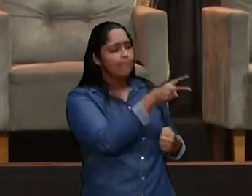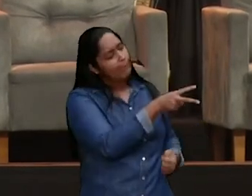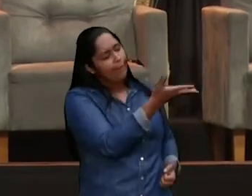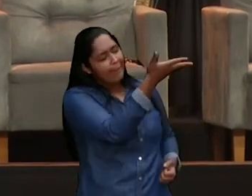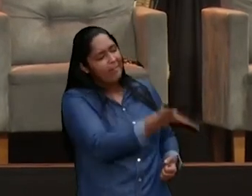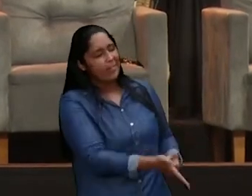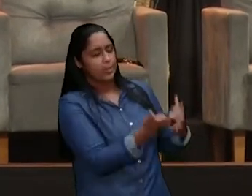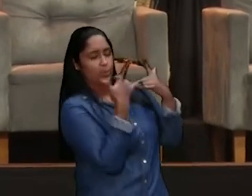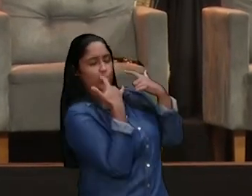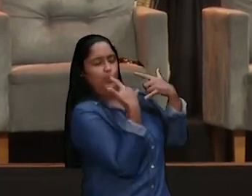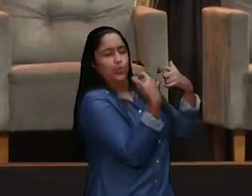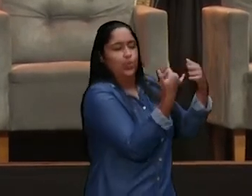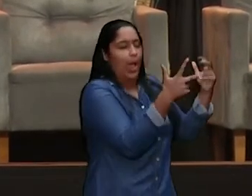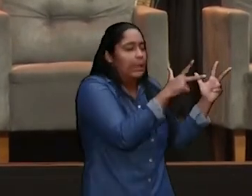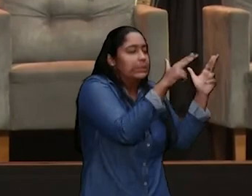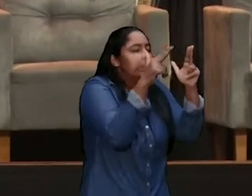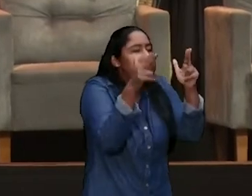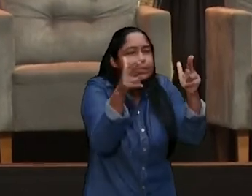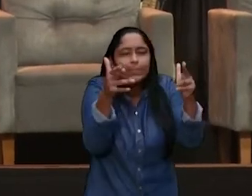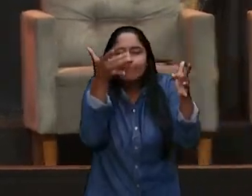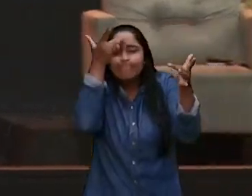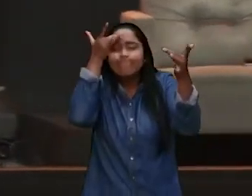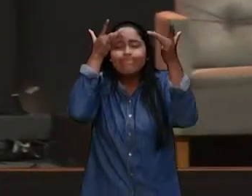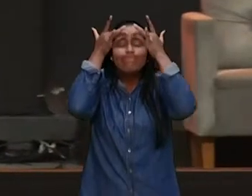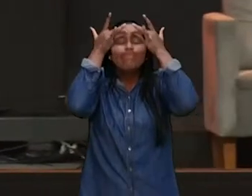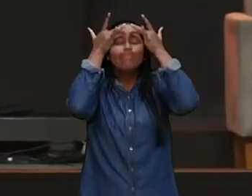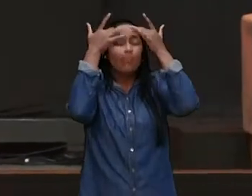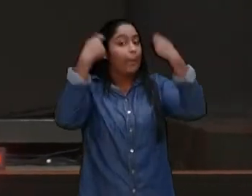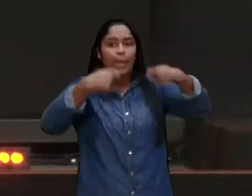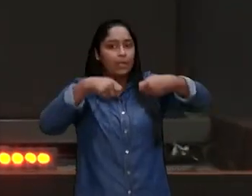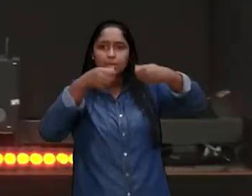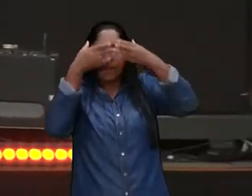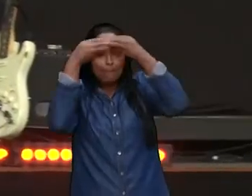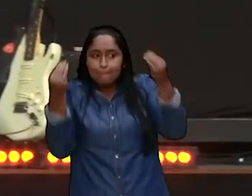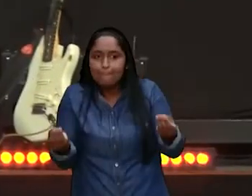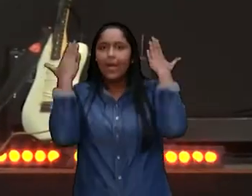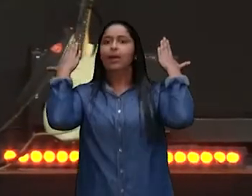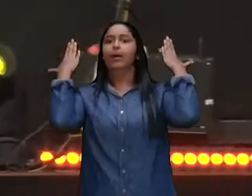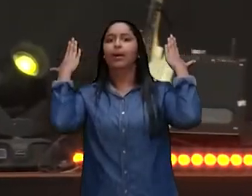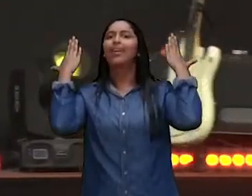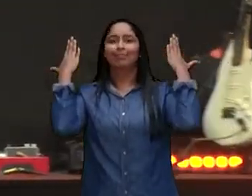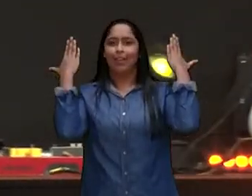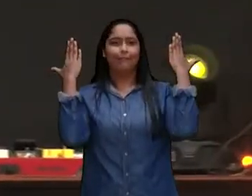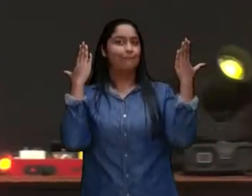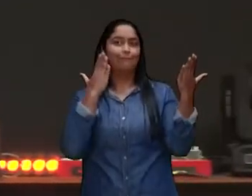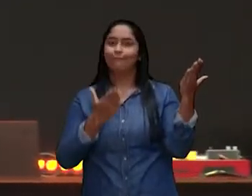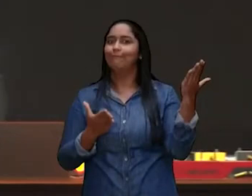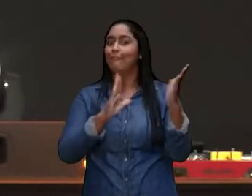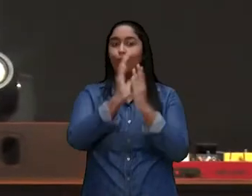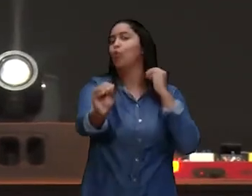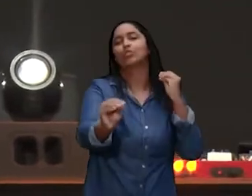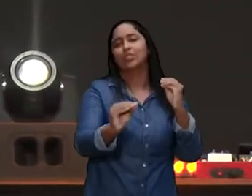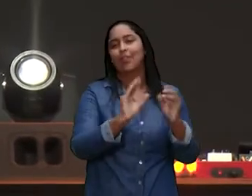aquele que é lícito disparo e nisto eu tenho que fugir de qualquer coisa que te leve a caminhar por um lugar